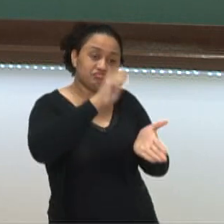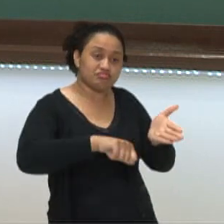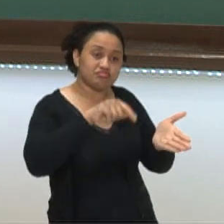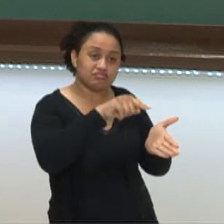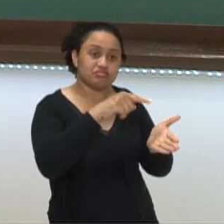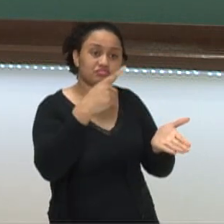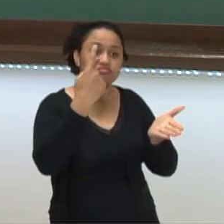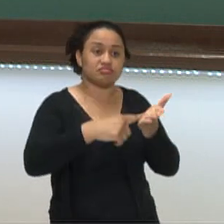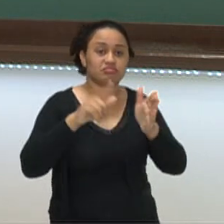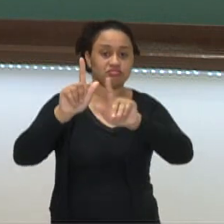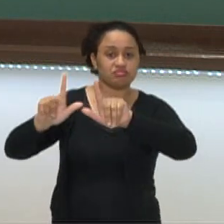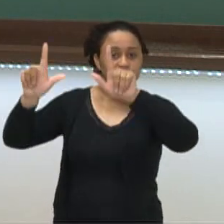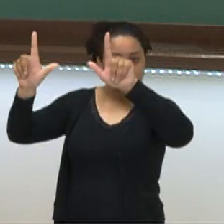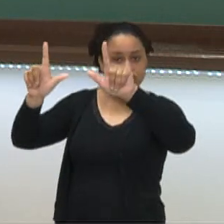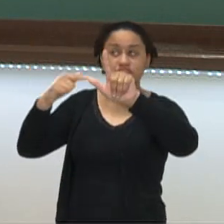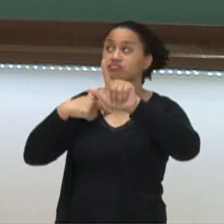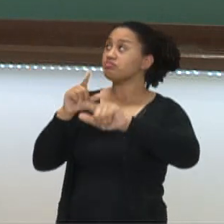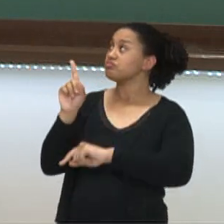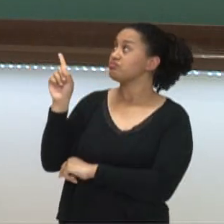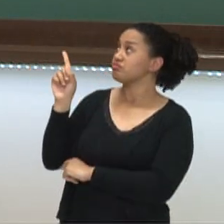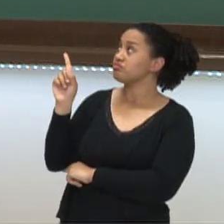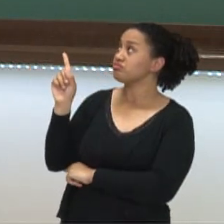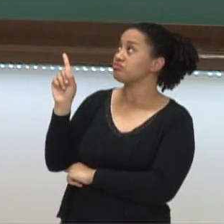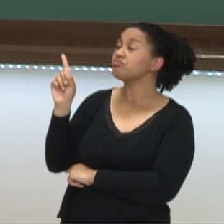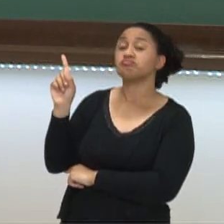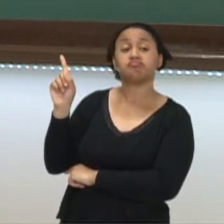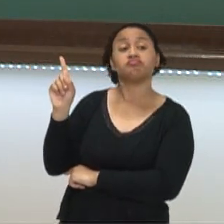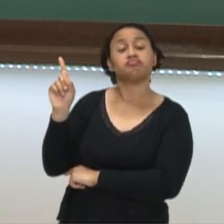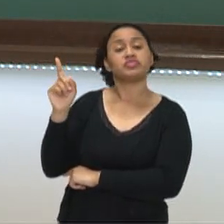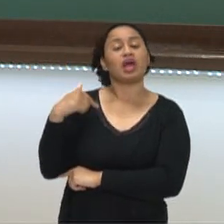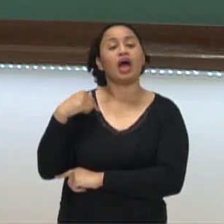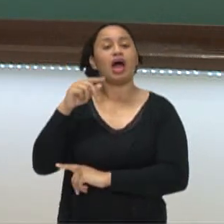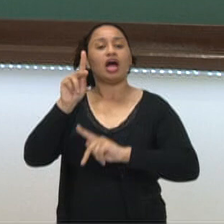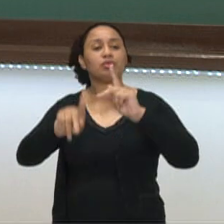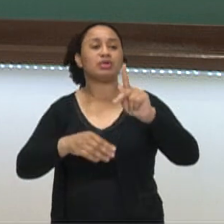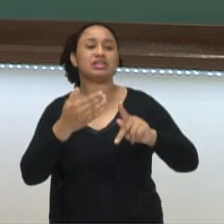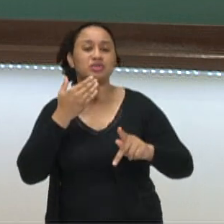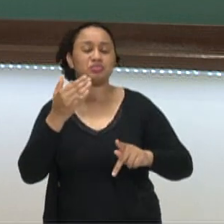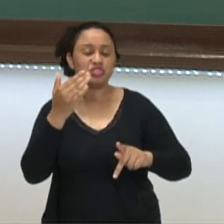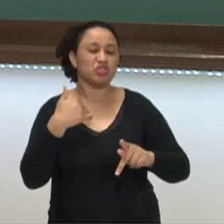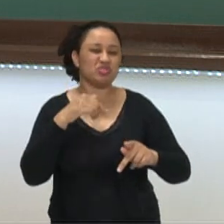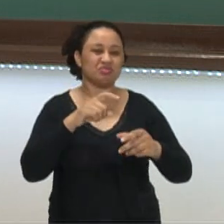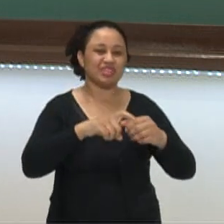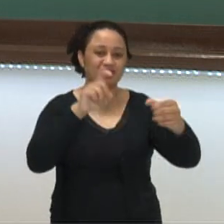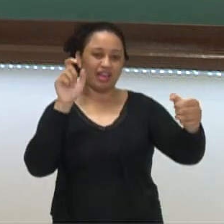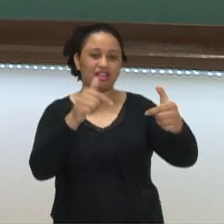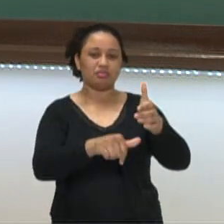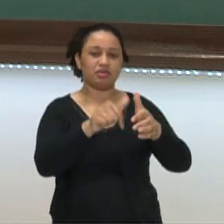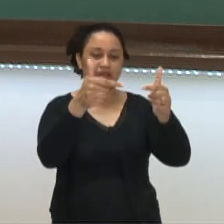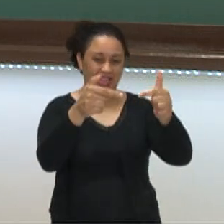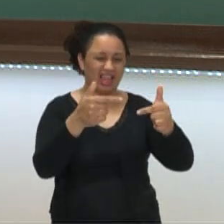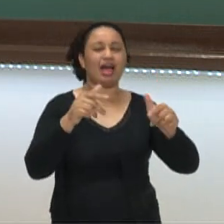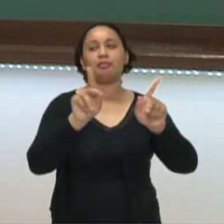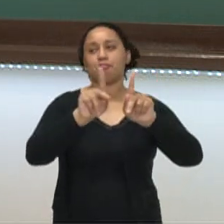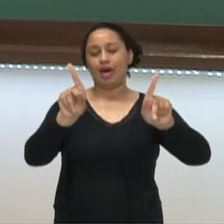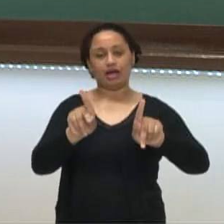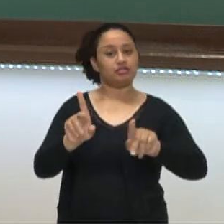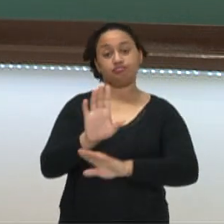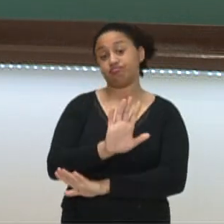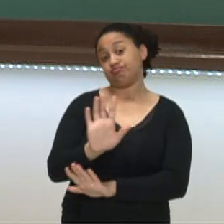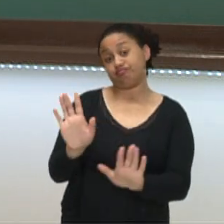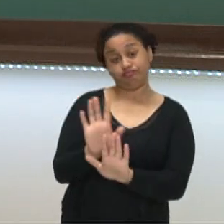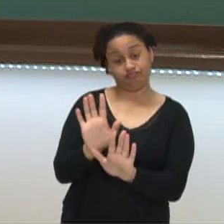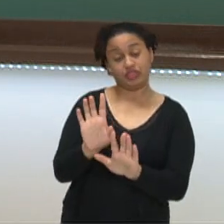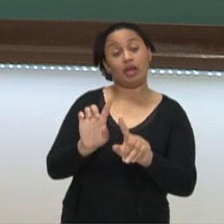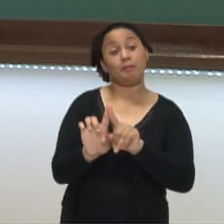Rússia saiu da guerra, exigência da população. Tranquilidade? Nem tanto. Imediatamente, ao início do